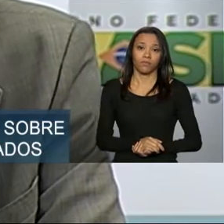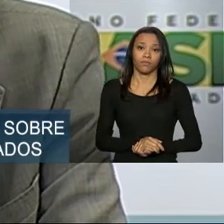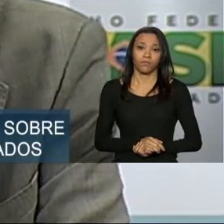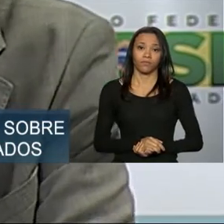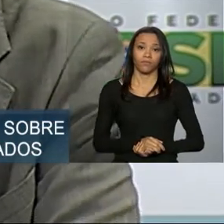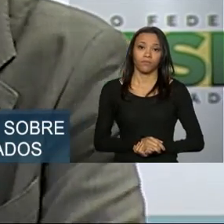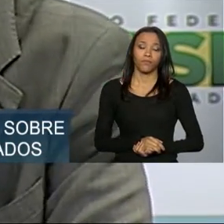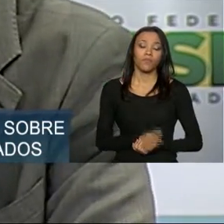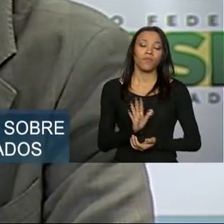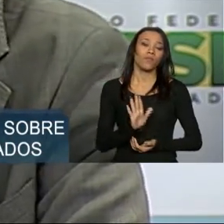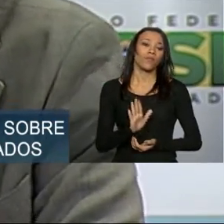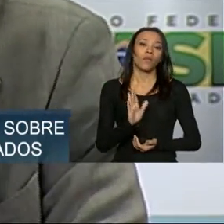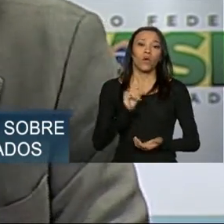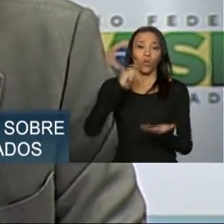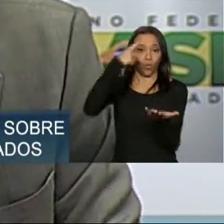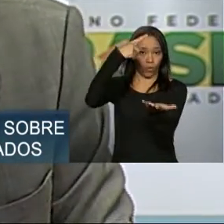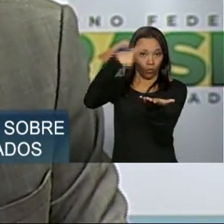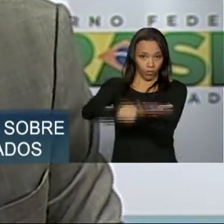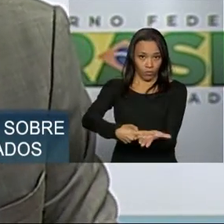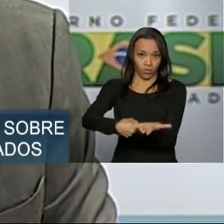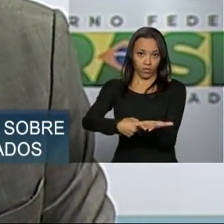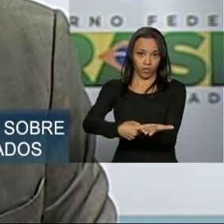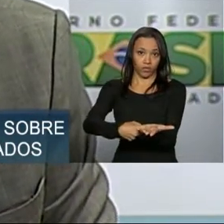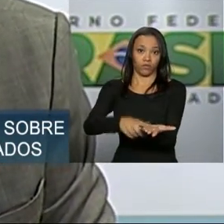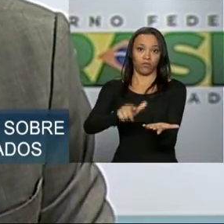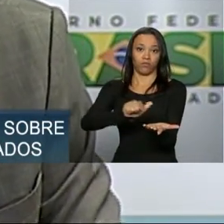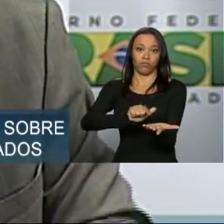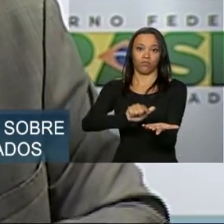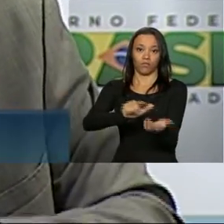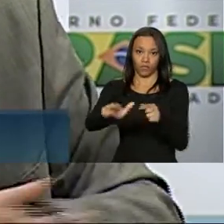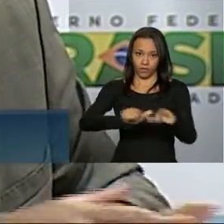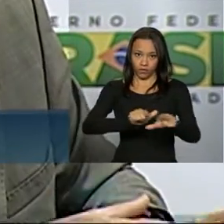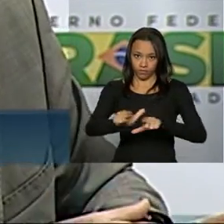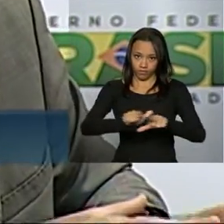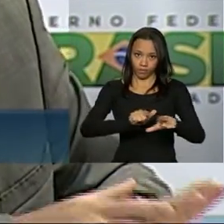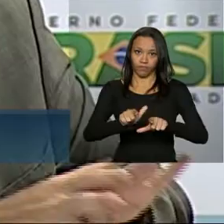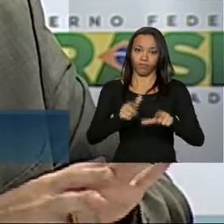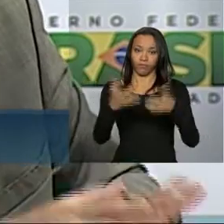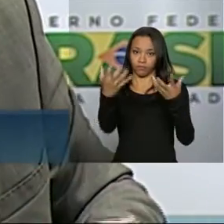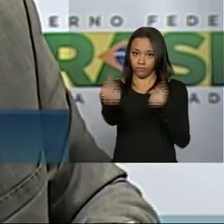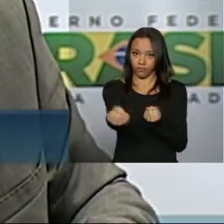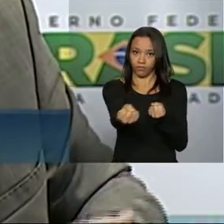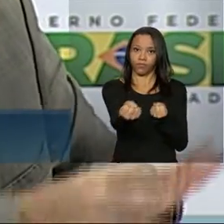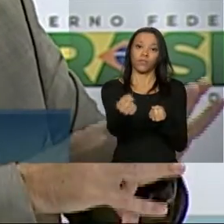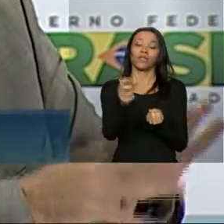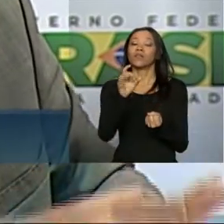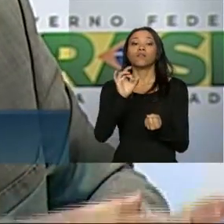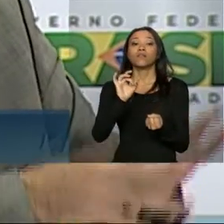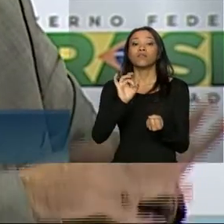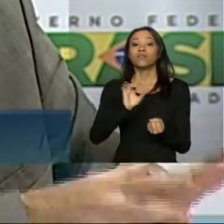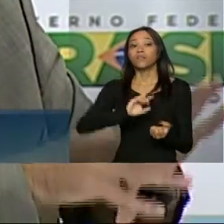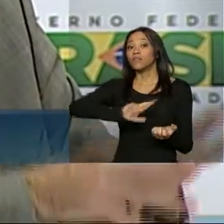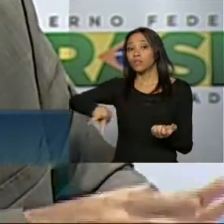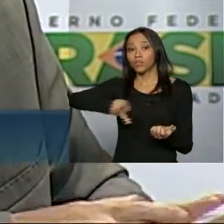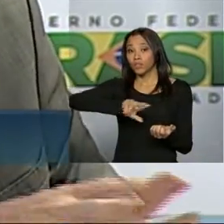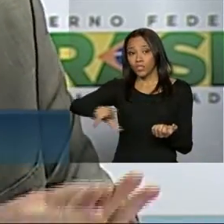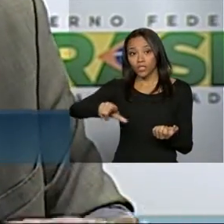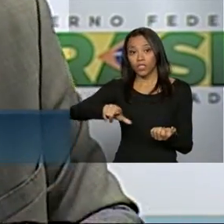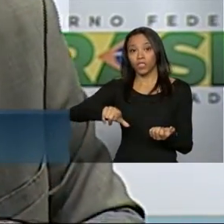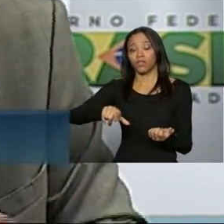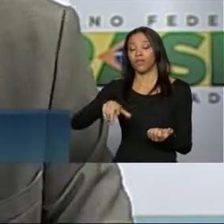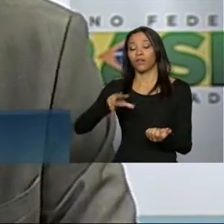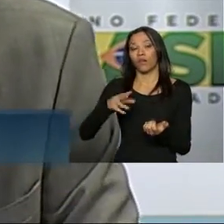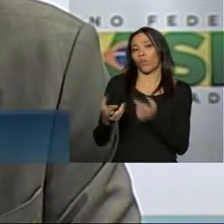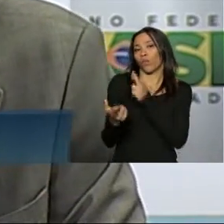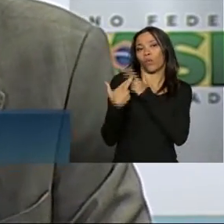O pacto que se foi estabelecido com a BIA não tira a responsabilidade das ações da vigilância sanitária. Em